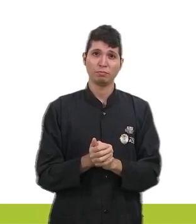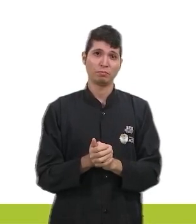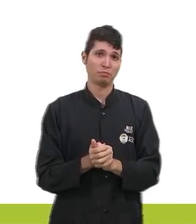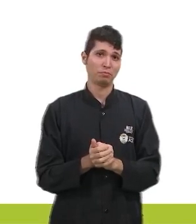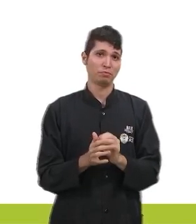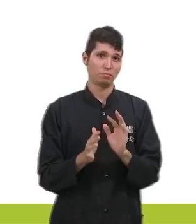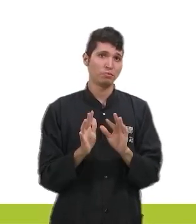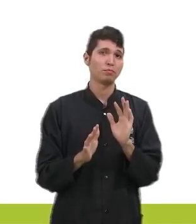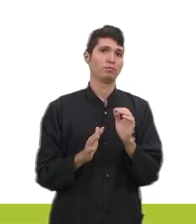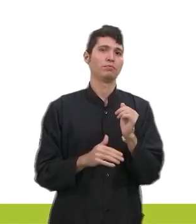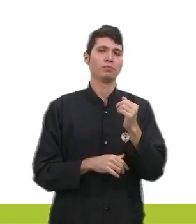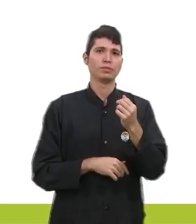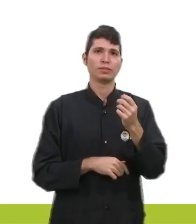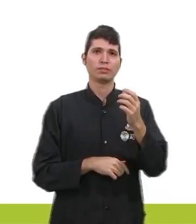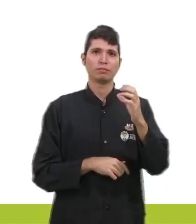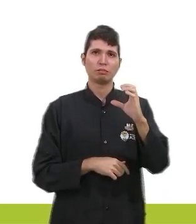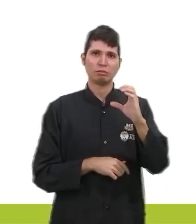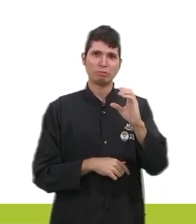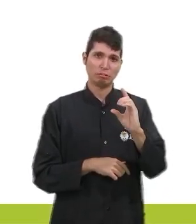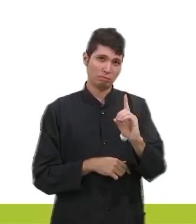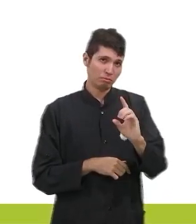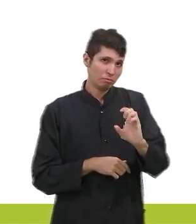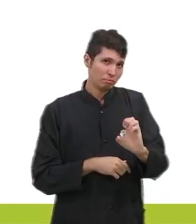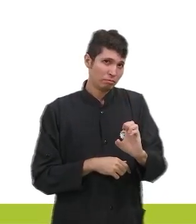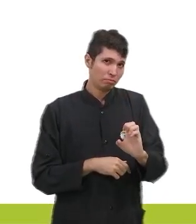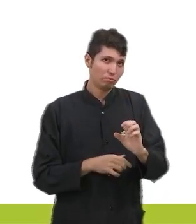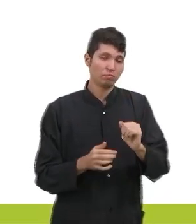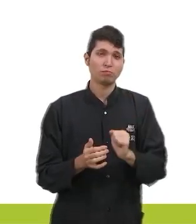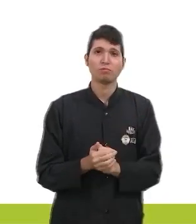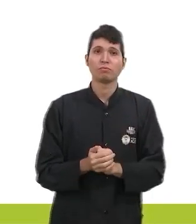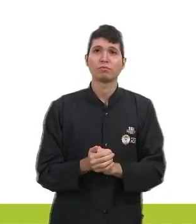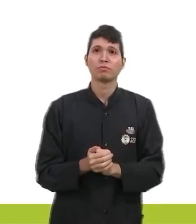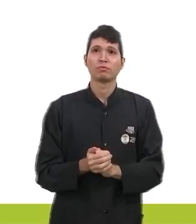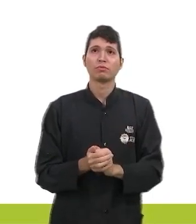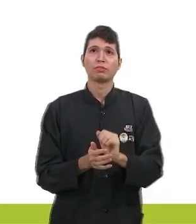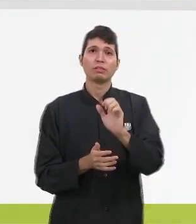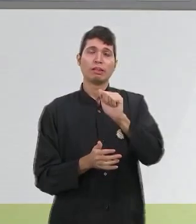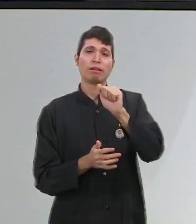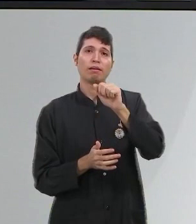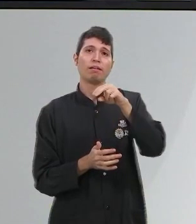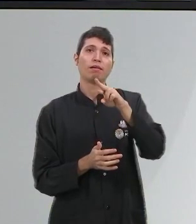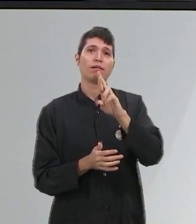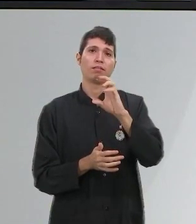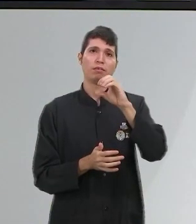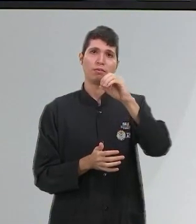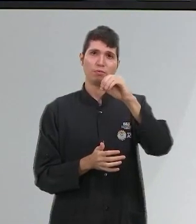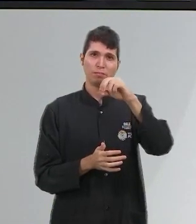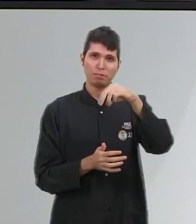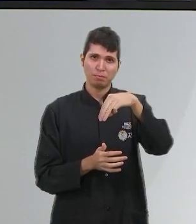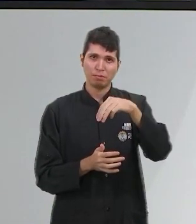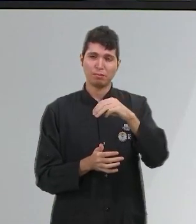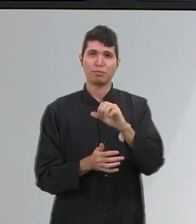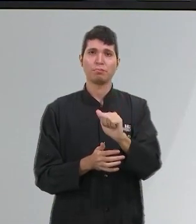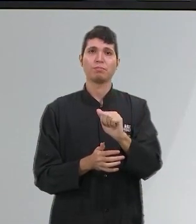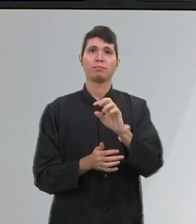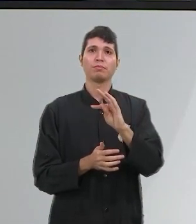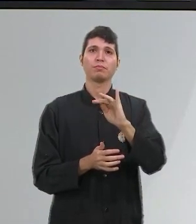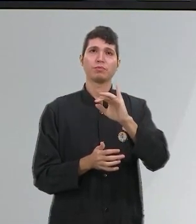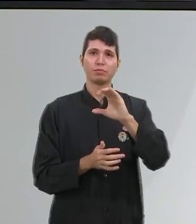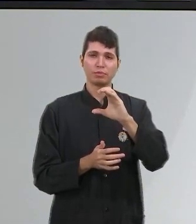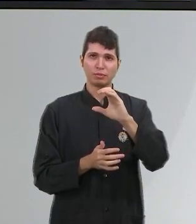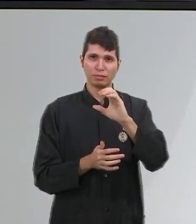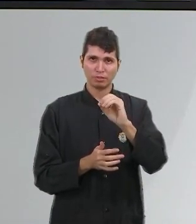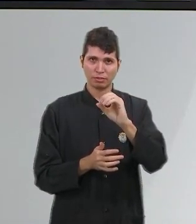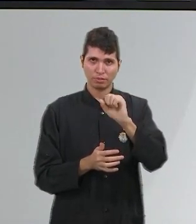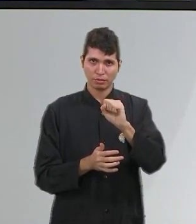e E. Aromáticos. O que são aromáticos mesmo? Aqueles que têm os anéis benzênicos.